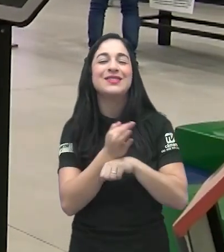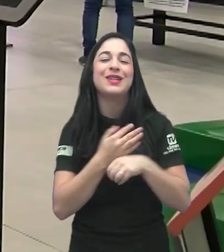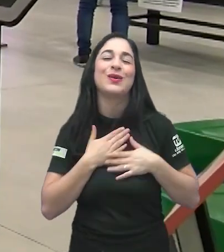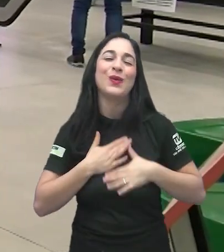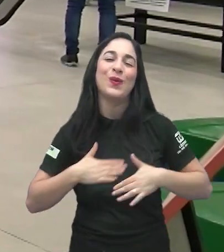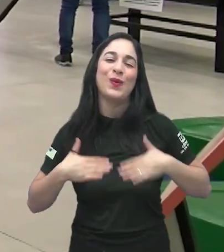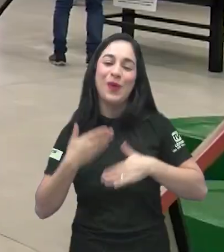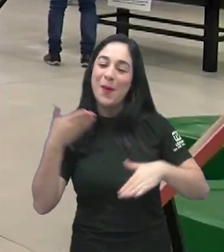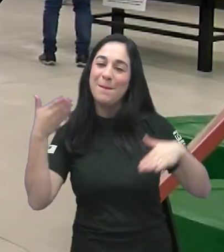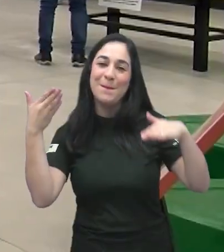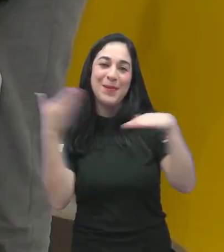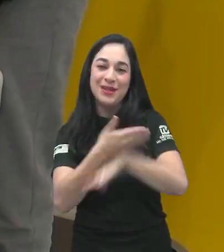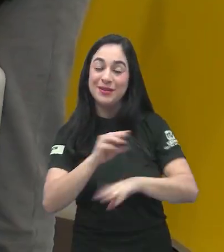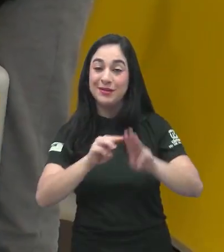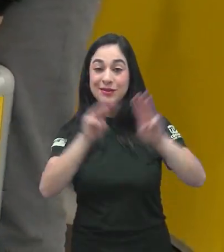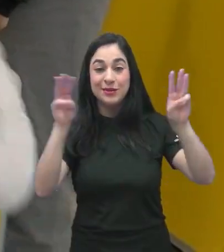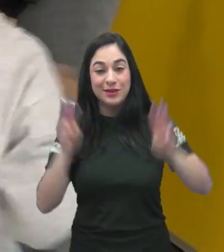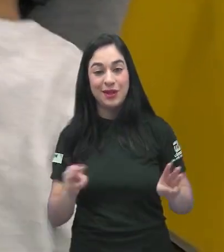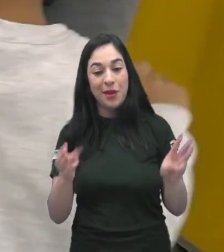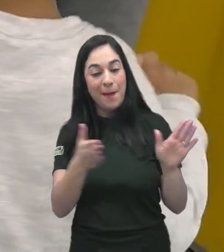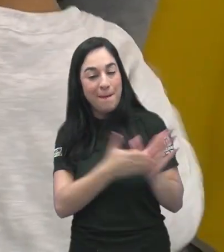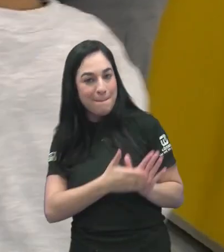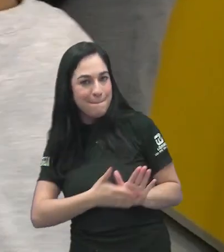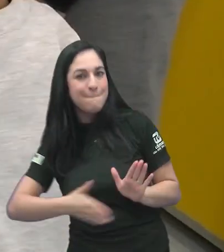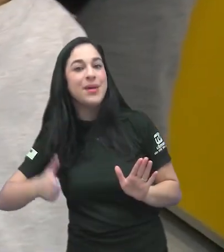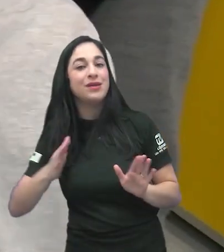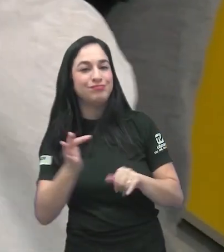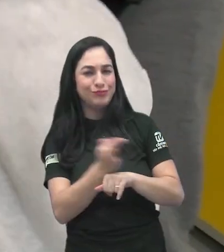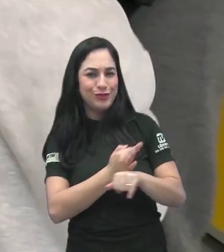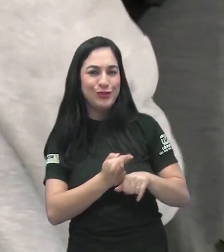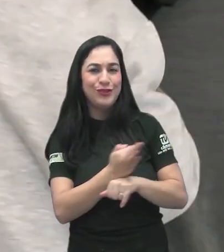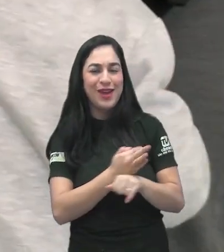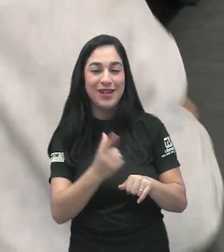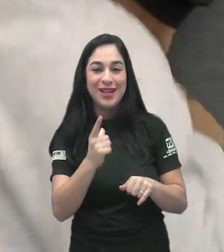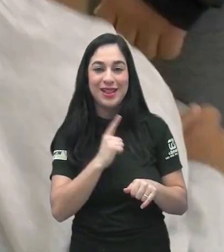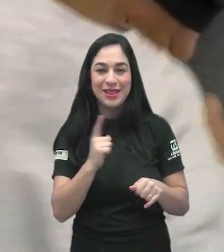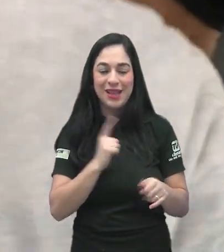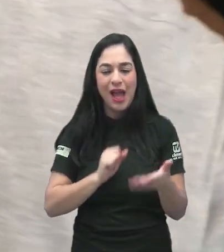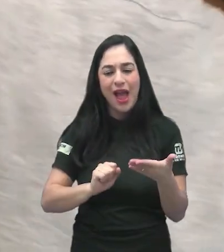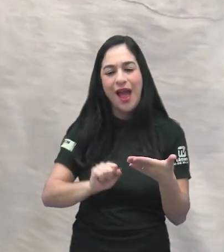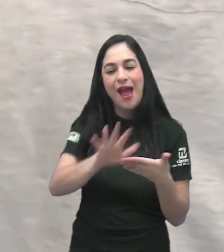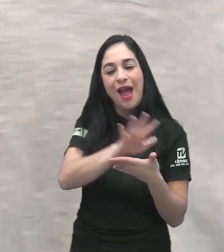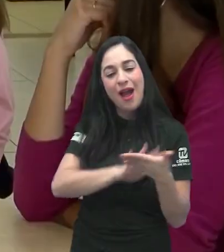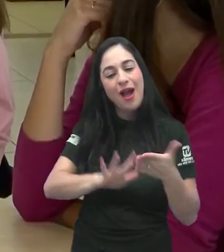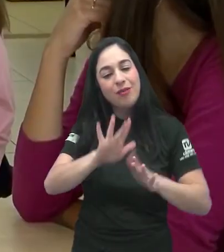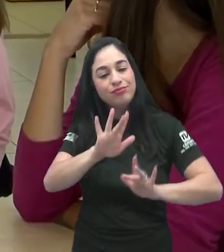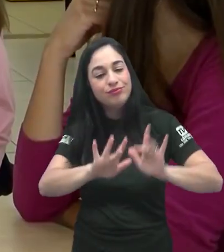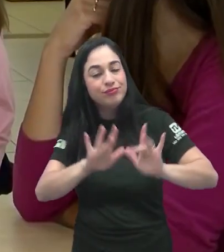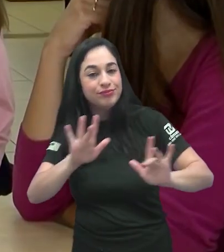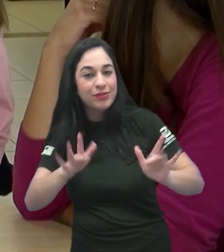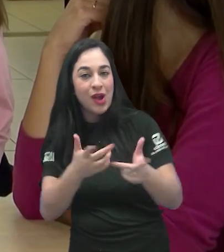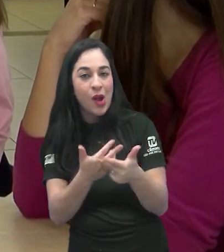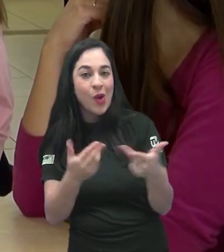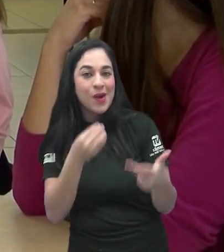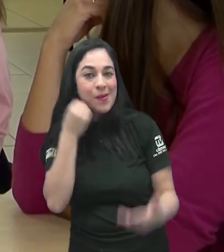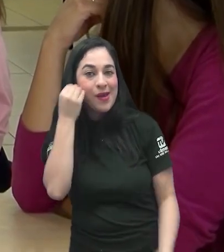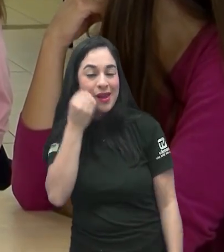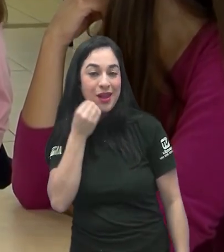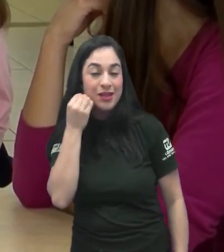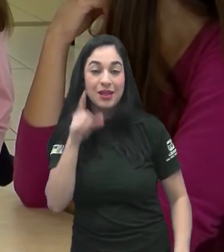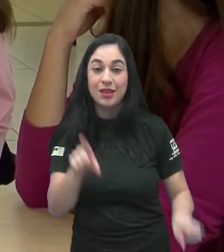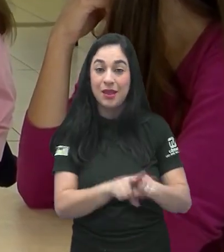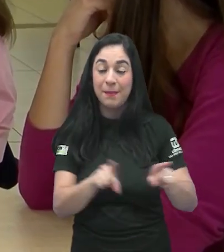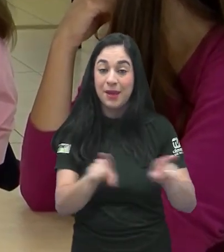para fazer um passeio no MIC. Nesse período de recesso das aulas, além das atividades fixas, o museu preparou uma